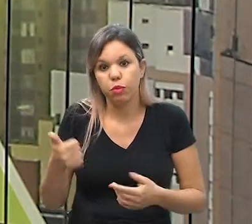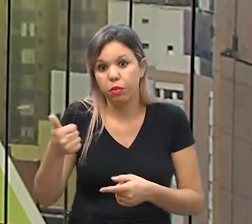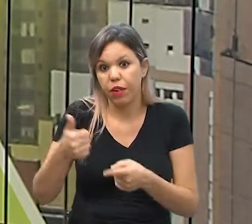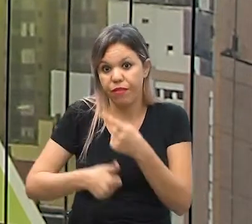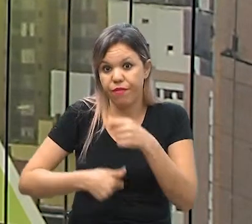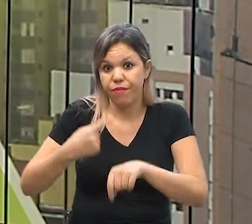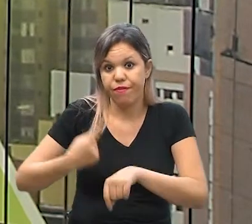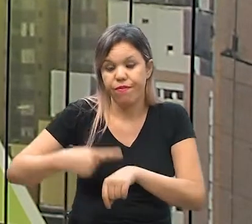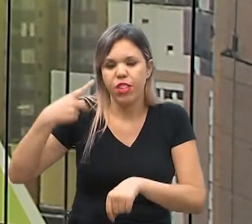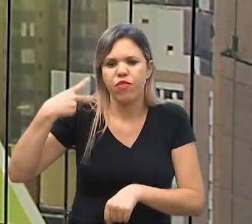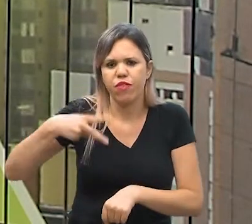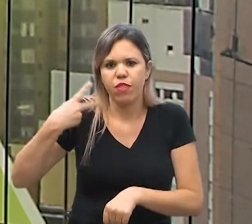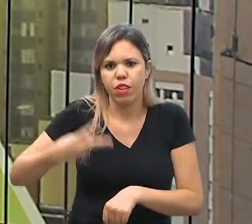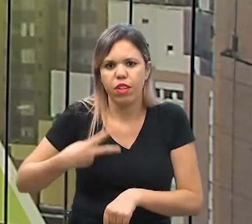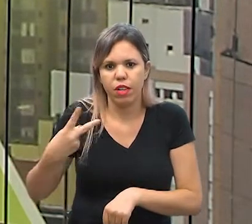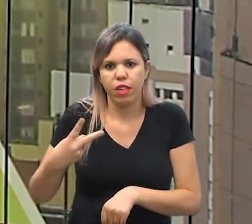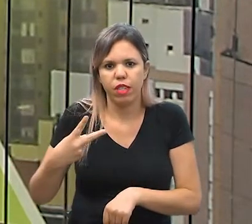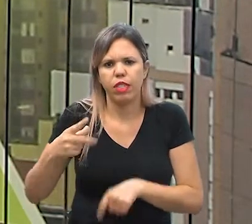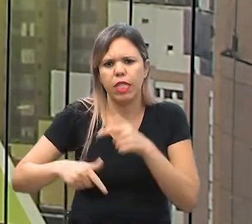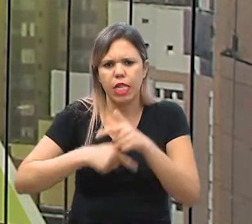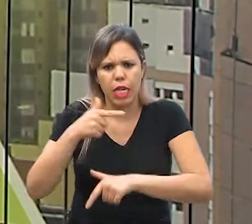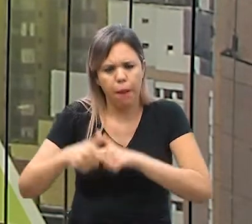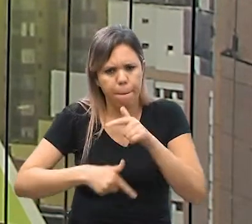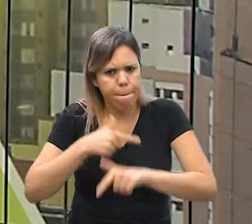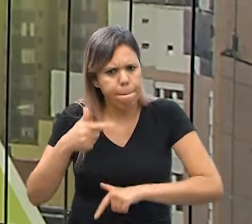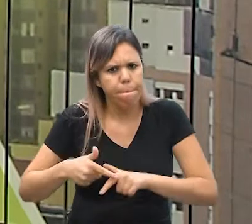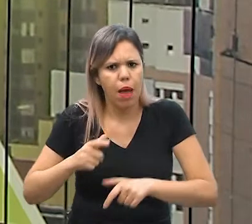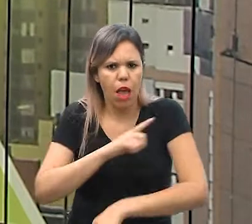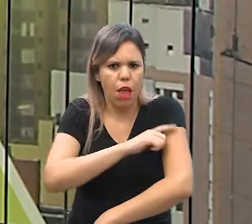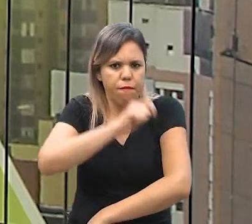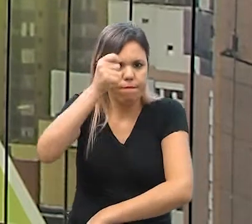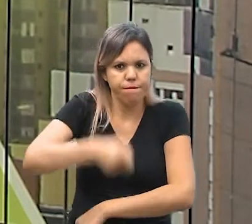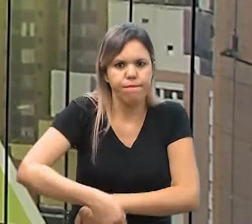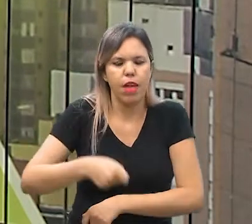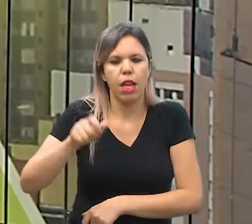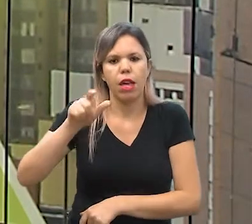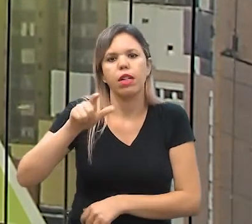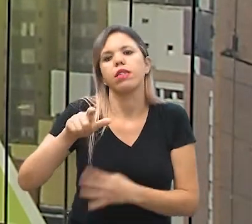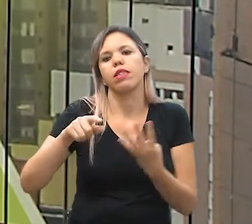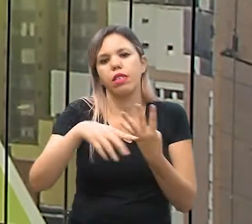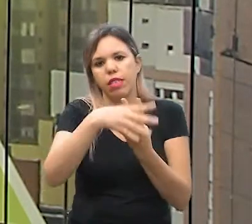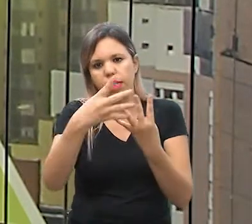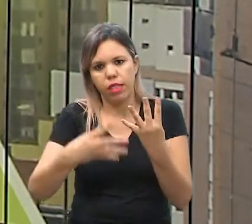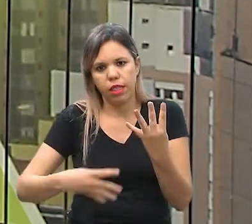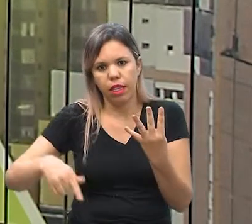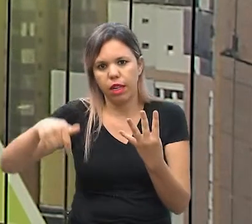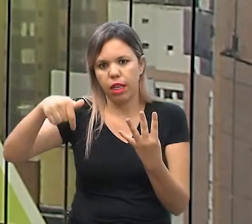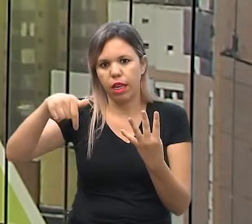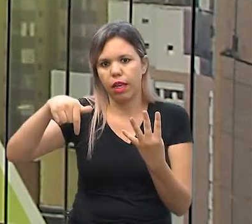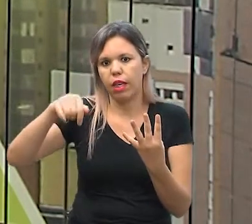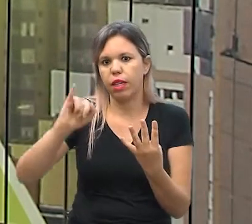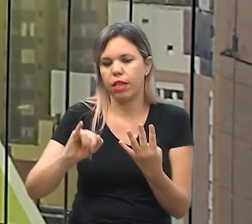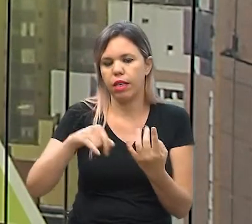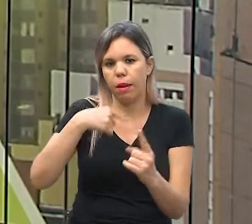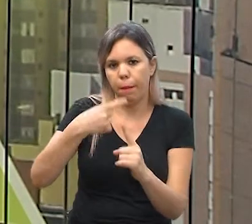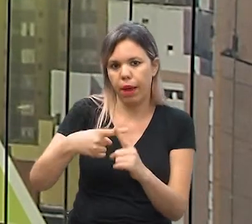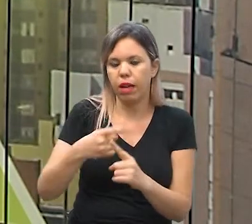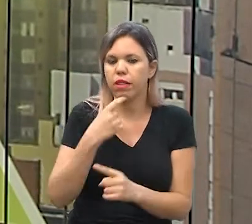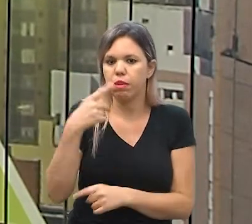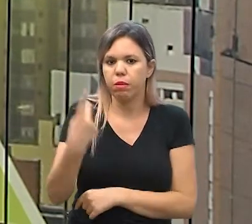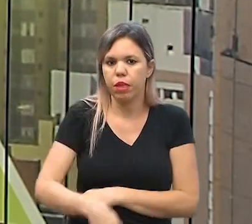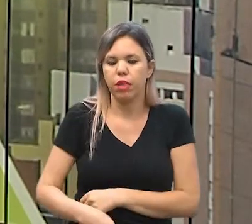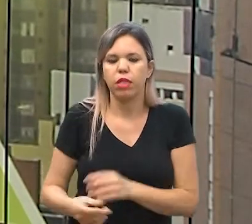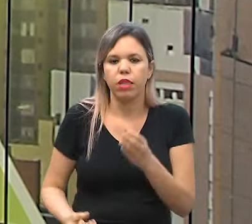primeiro mandato da classe trabalhadora, feminista, LGBTQIA+, campineira, criada na